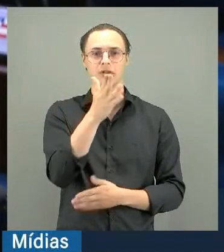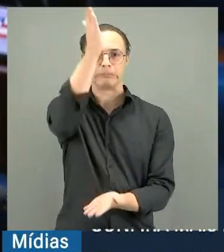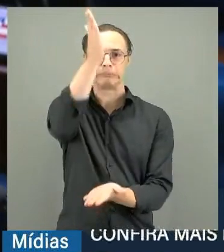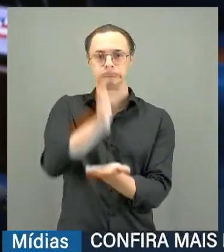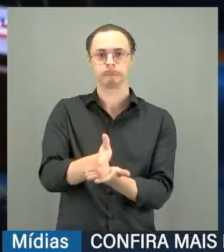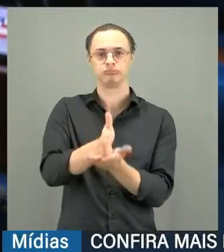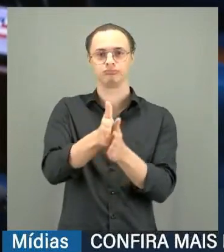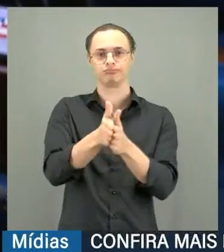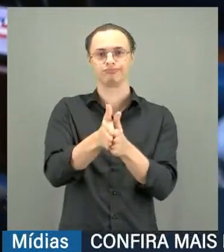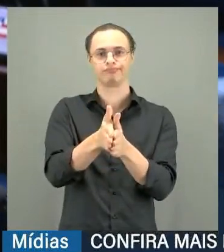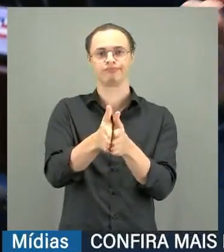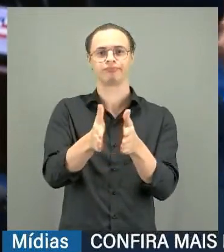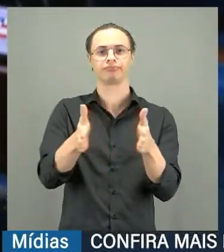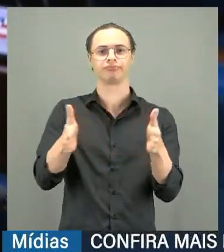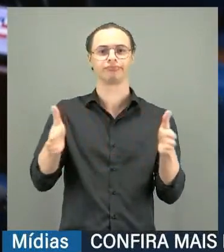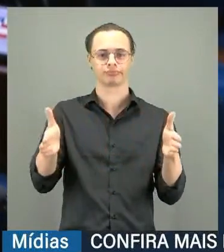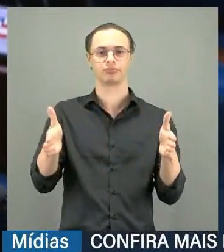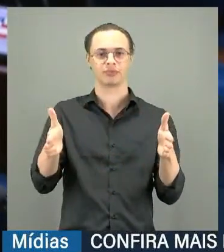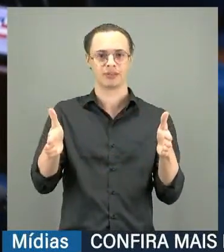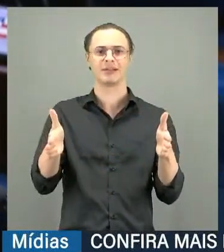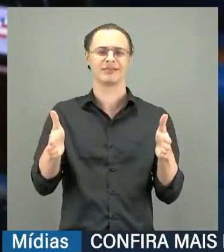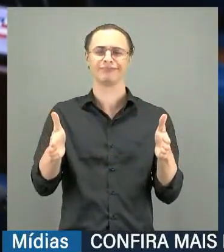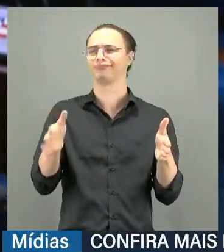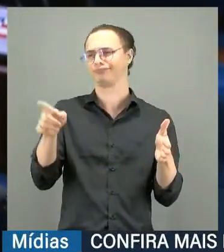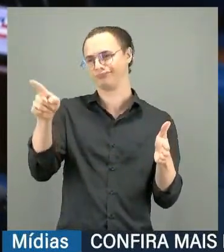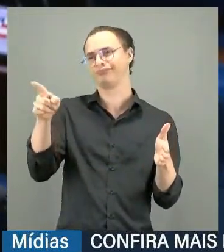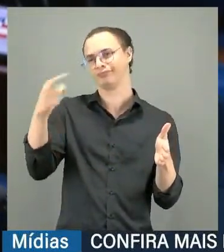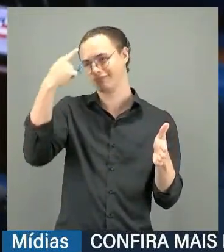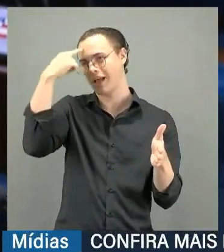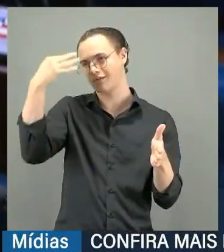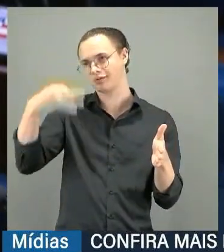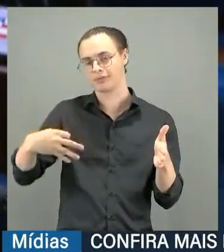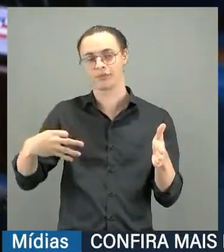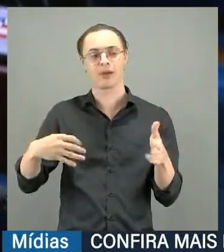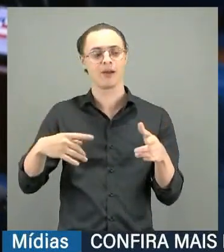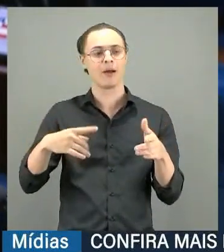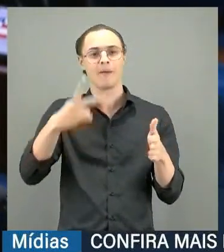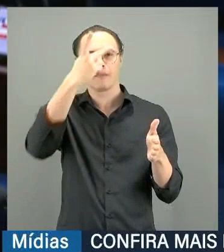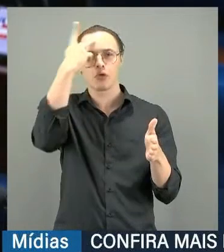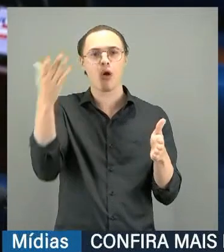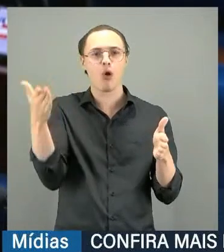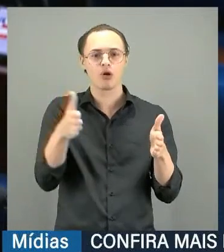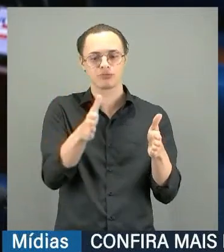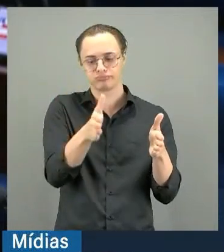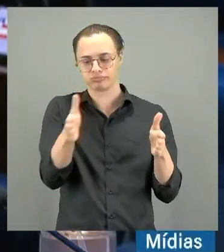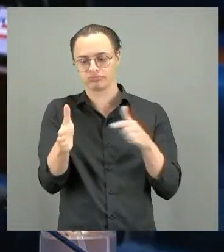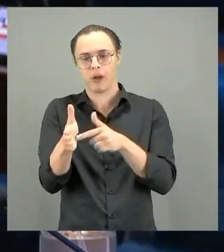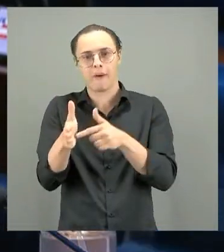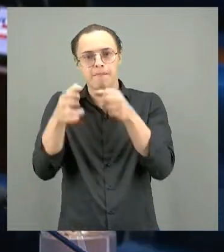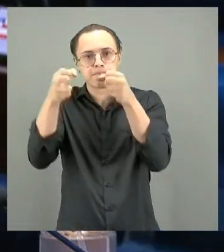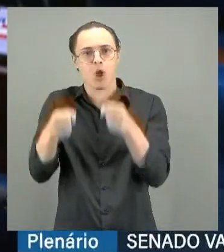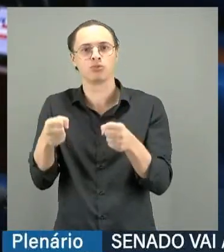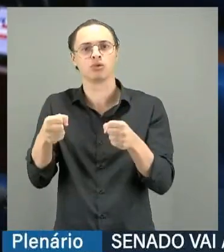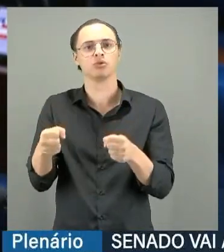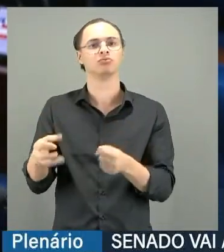senhor tem razão e as pessoas que tomaram o poder que estão no poder hoje